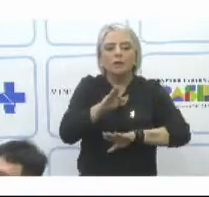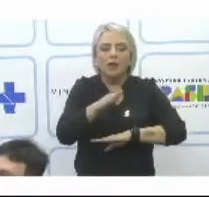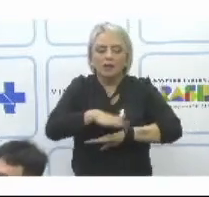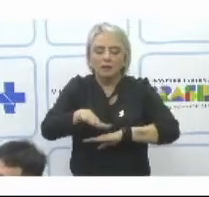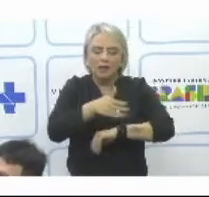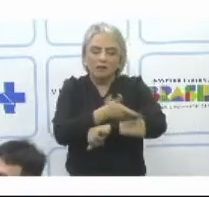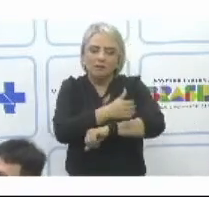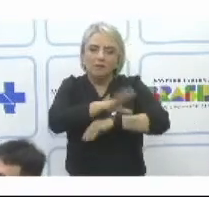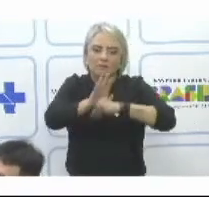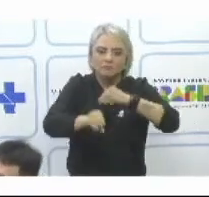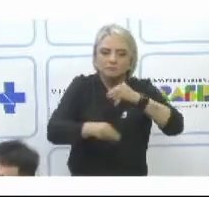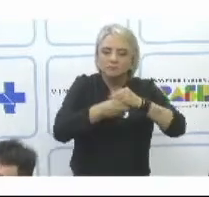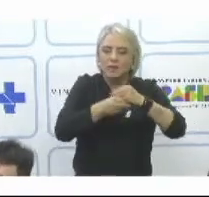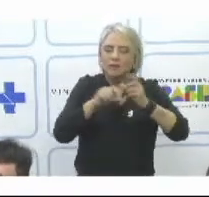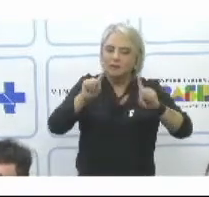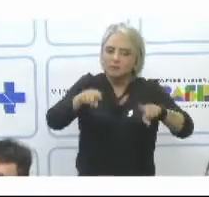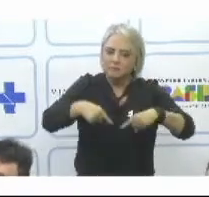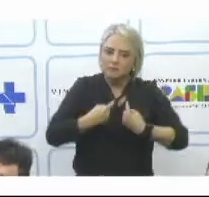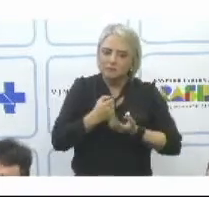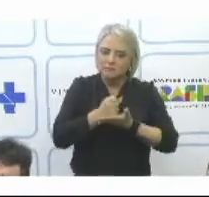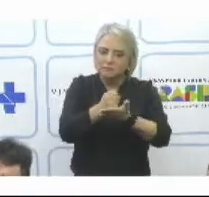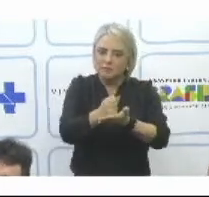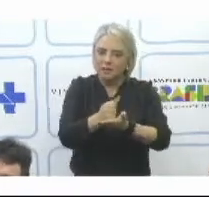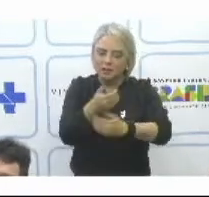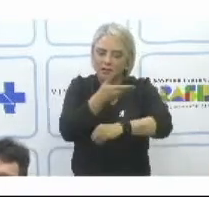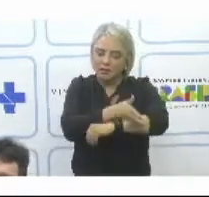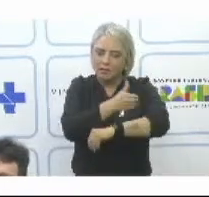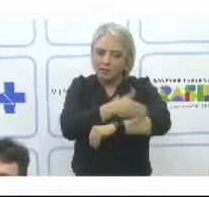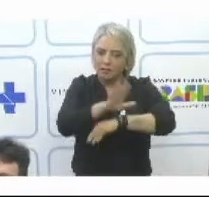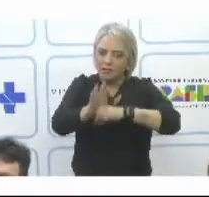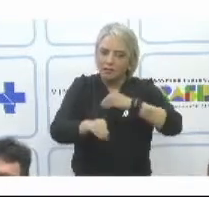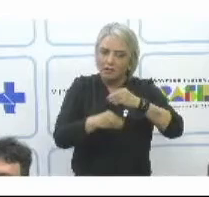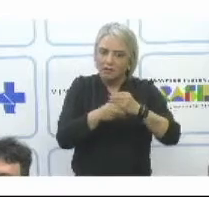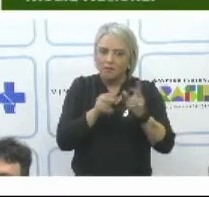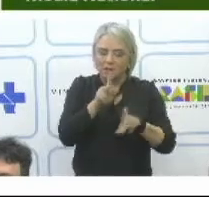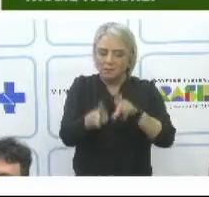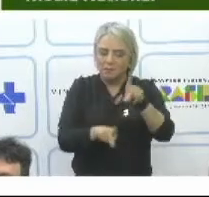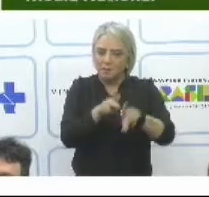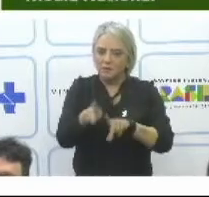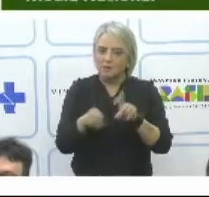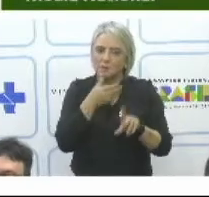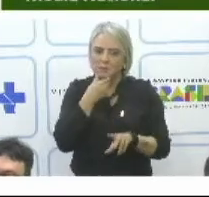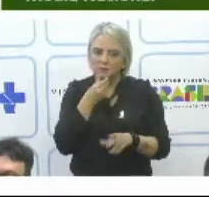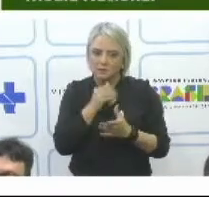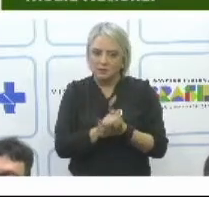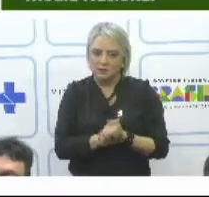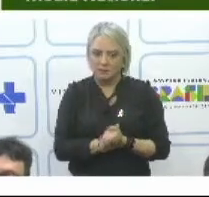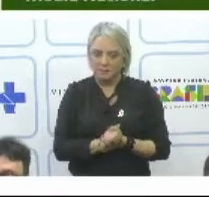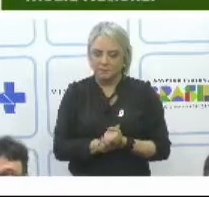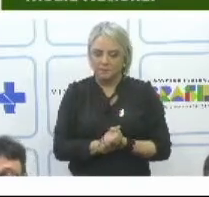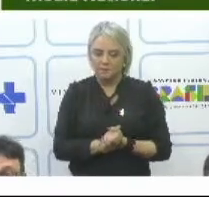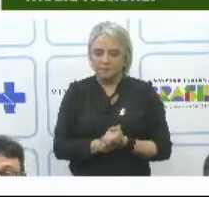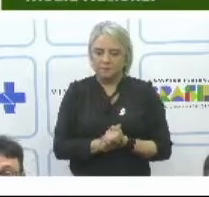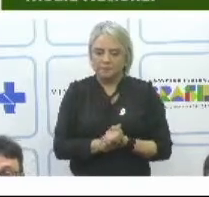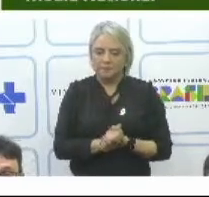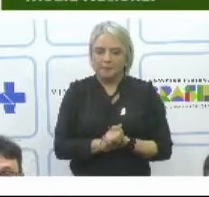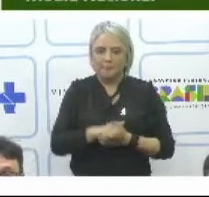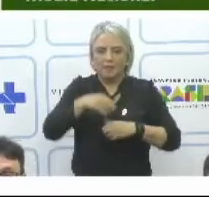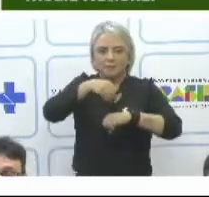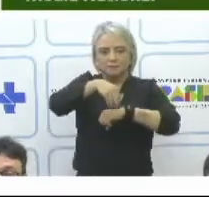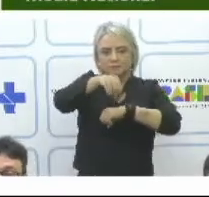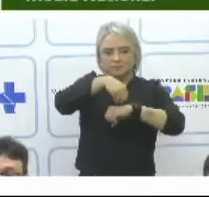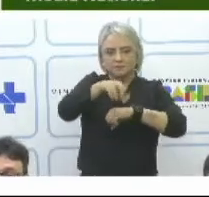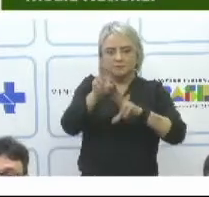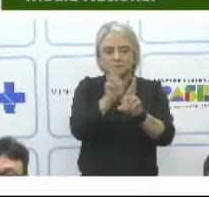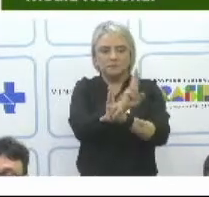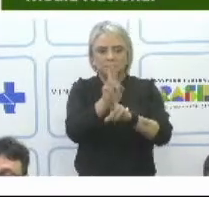práticas integrativas temos esse desafio de ofertar as práticas integrativas para essa população, né? Essa é uma distribuição em